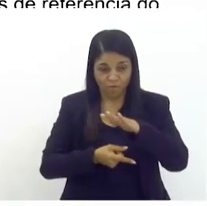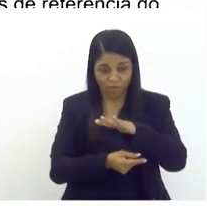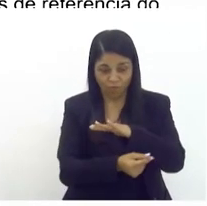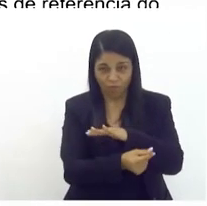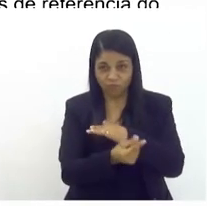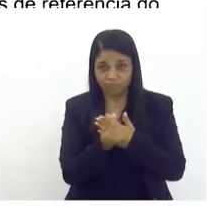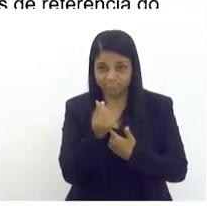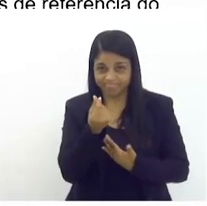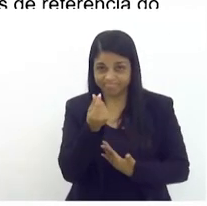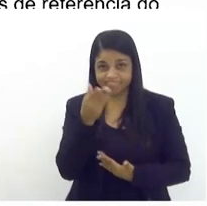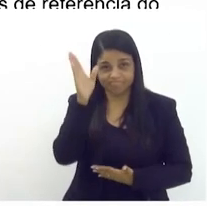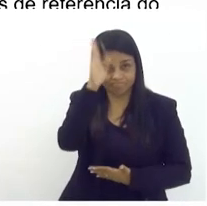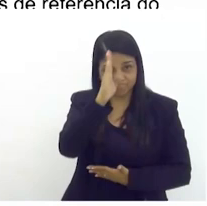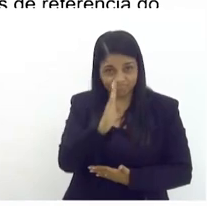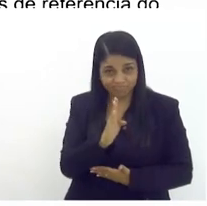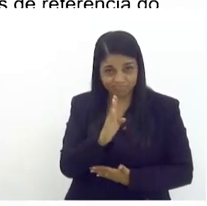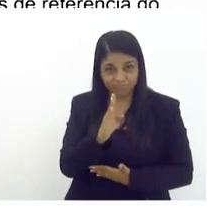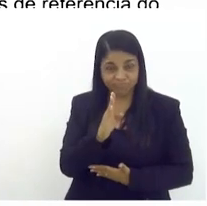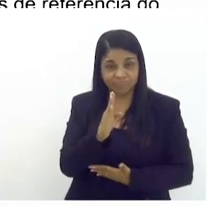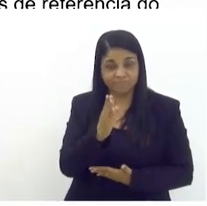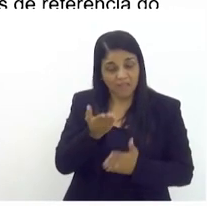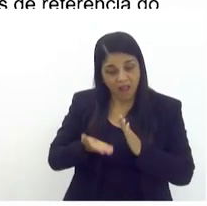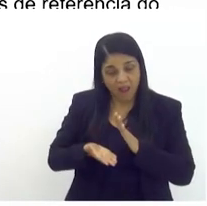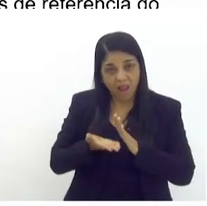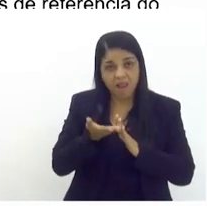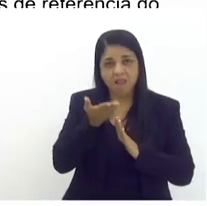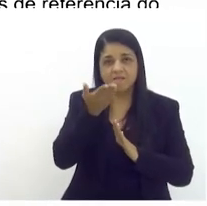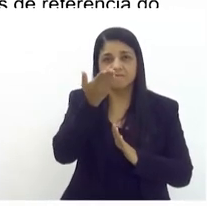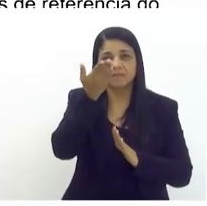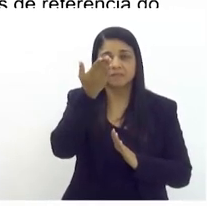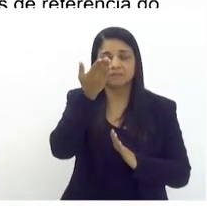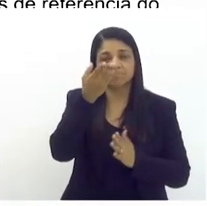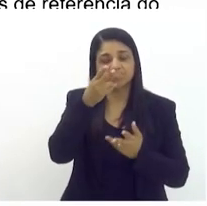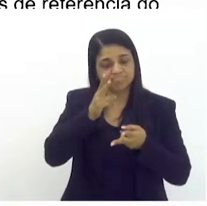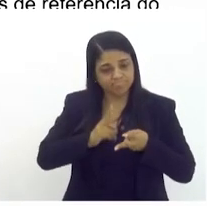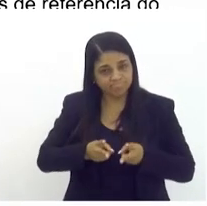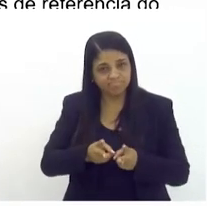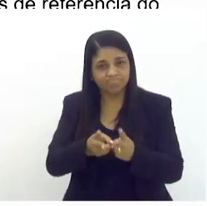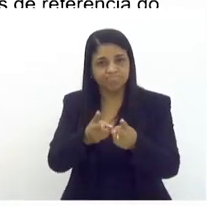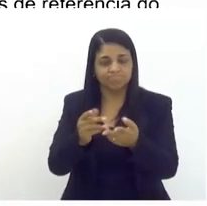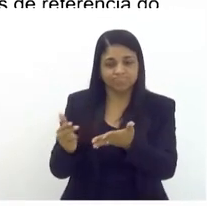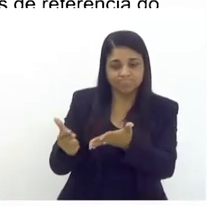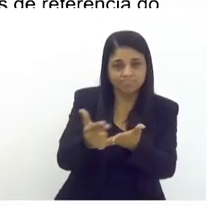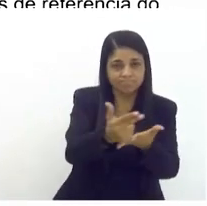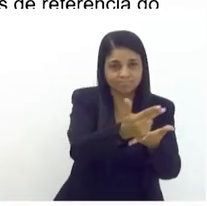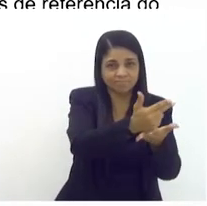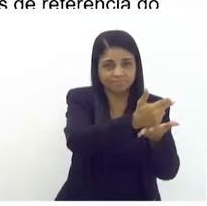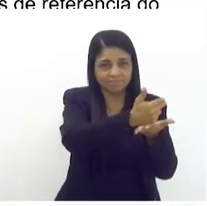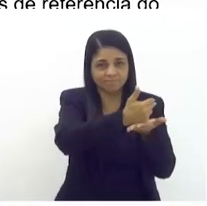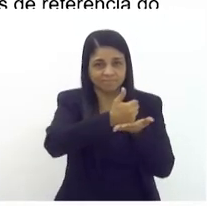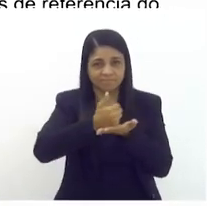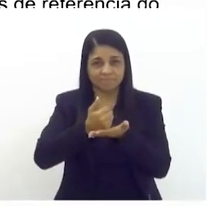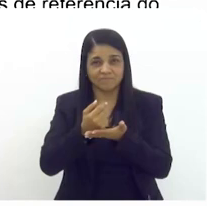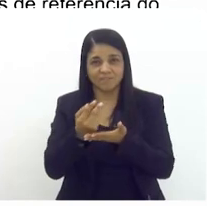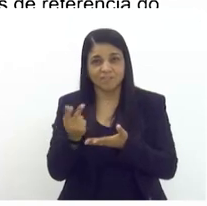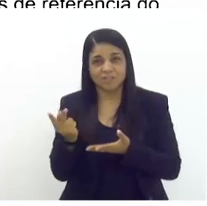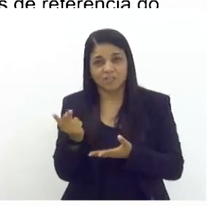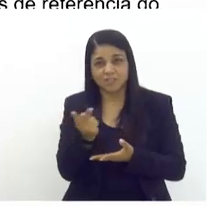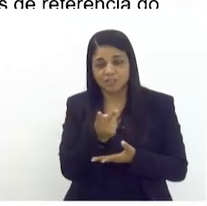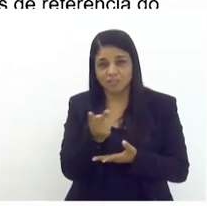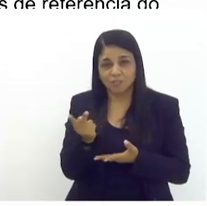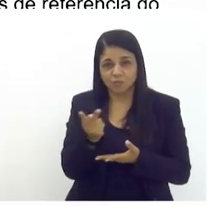elevadas de forma a manter de novo o nível de arrecadação das duas